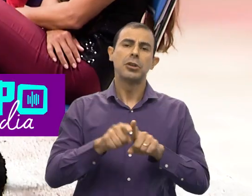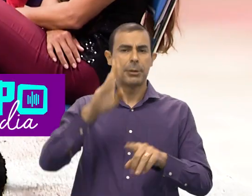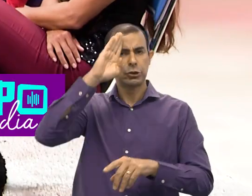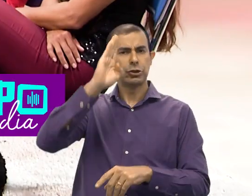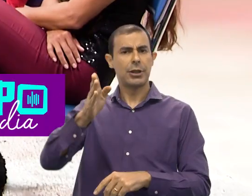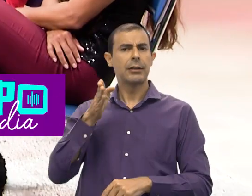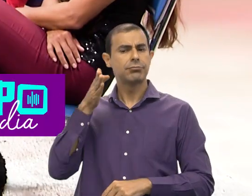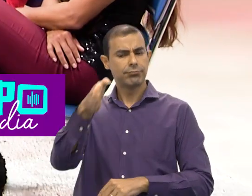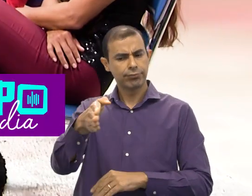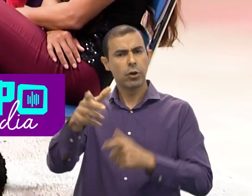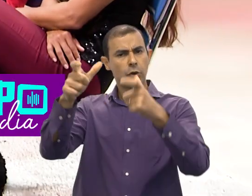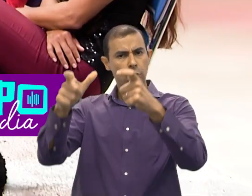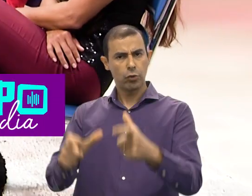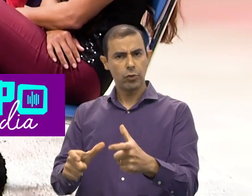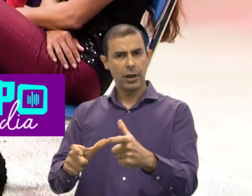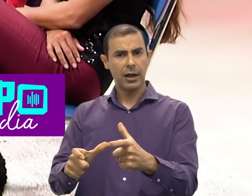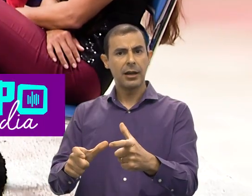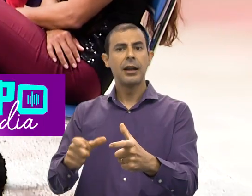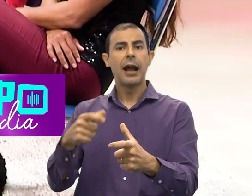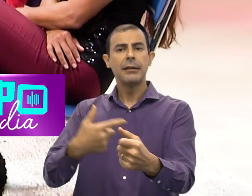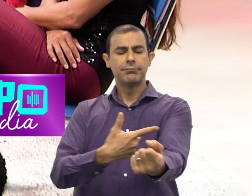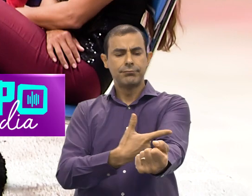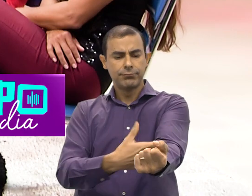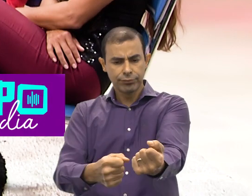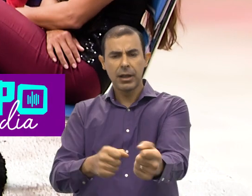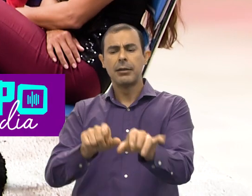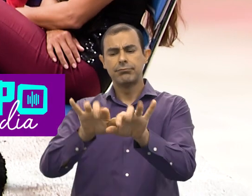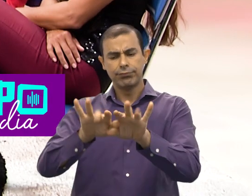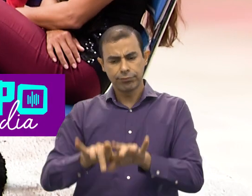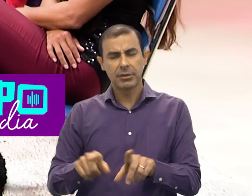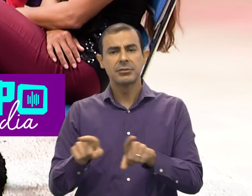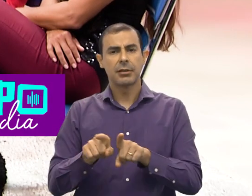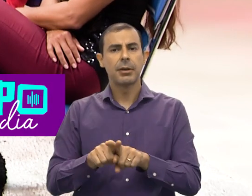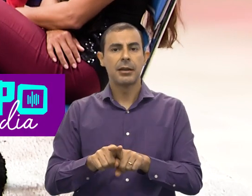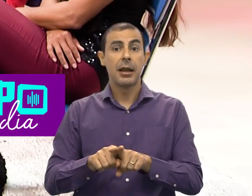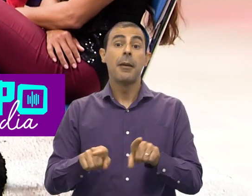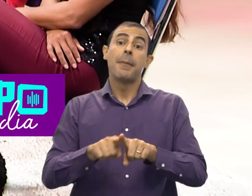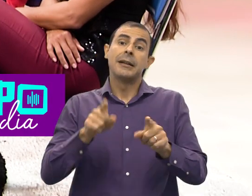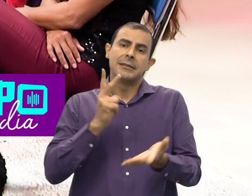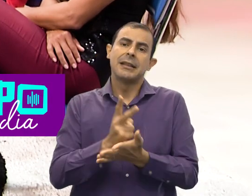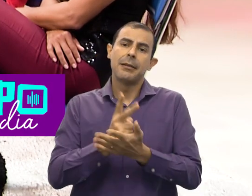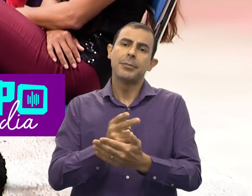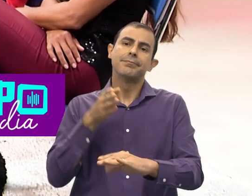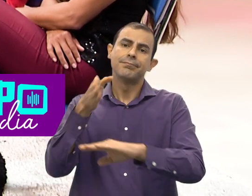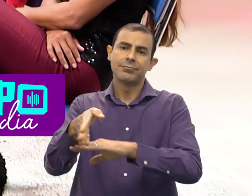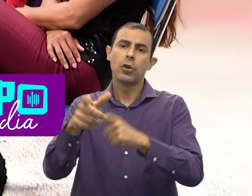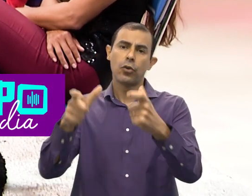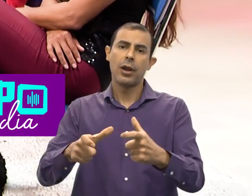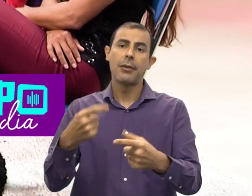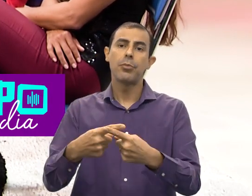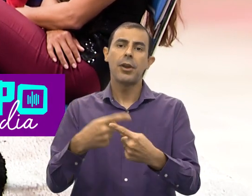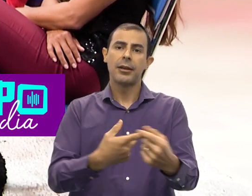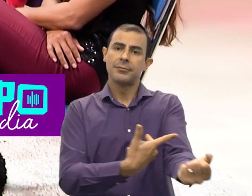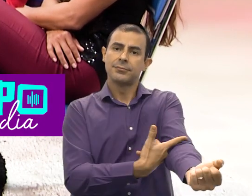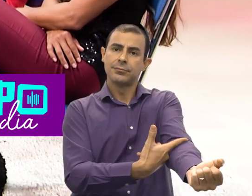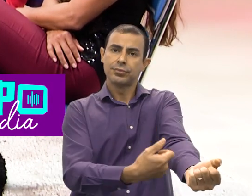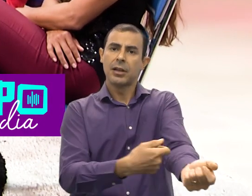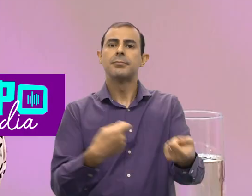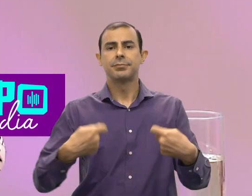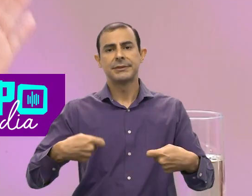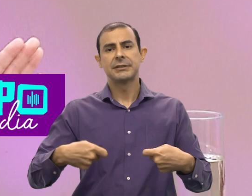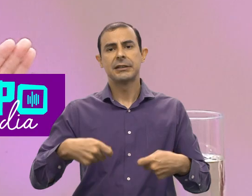do Hemocentro, de uma forma manual, aquilo que for melhor para ele. Mas ele precisa ao Hemocentro para poder colher essa